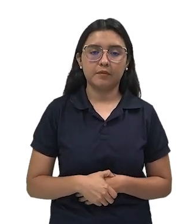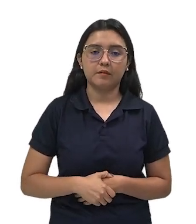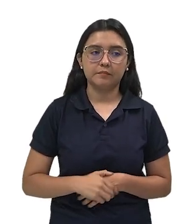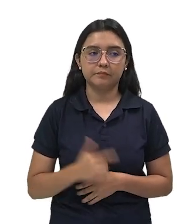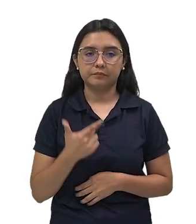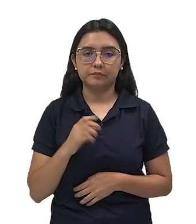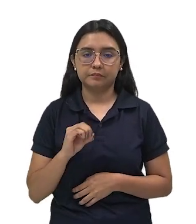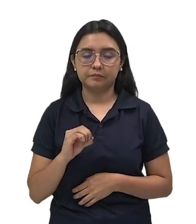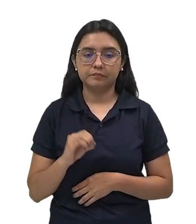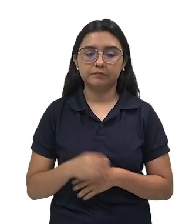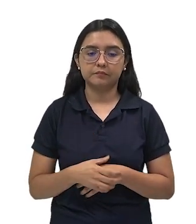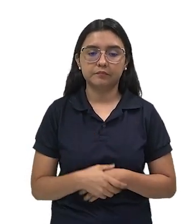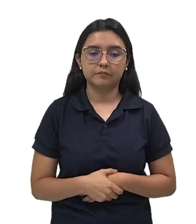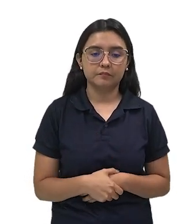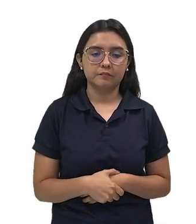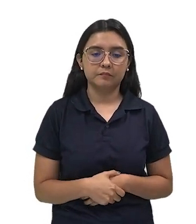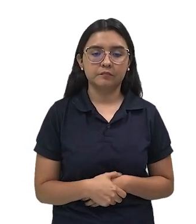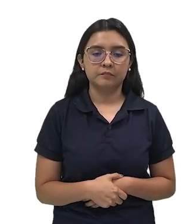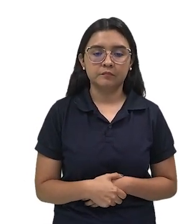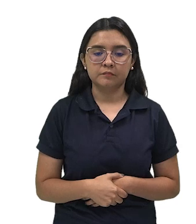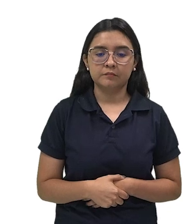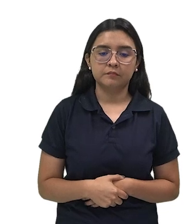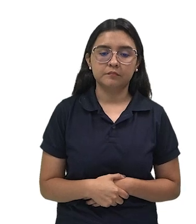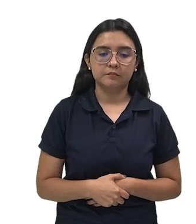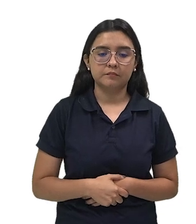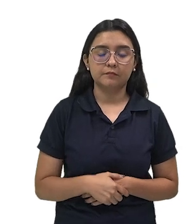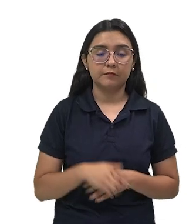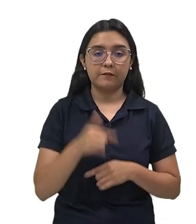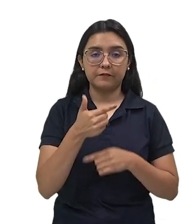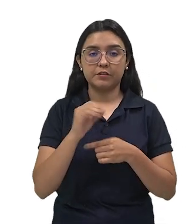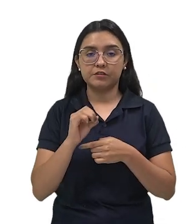dá 20, né? Tem 20, 100.